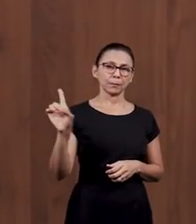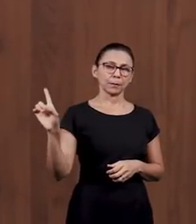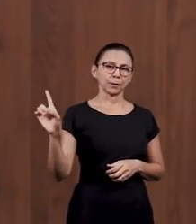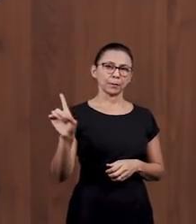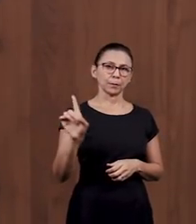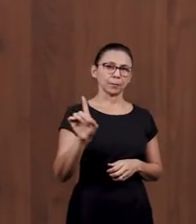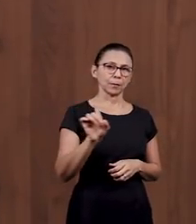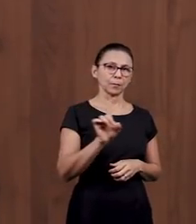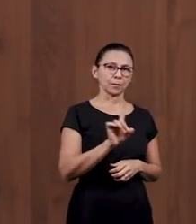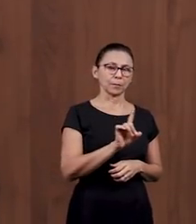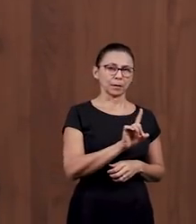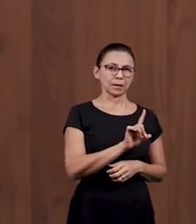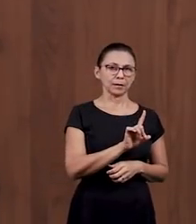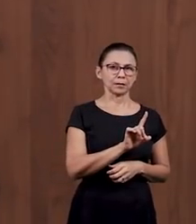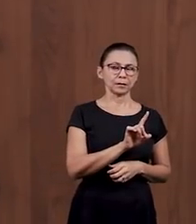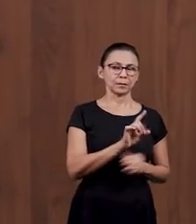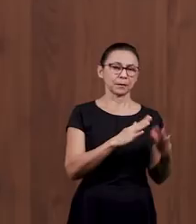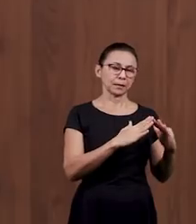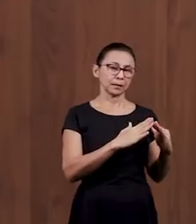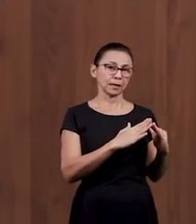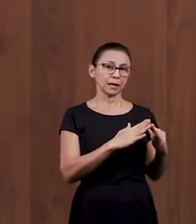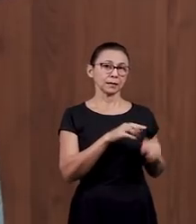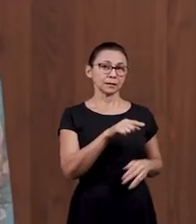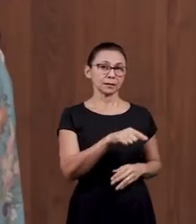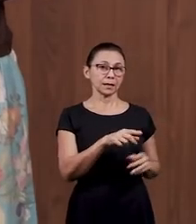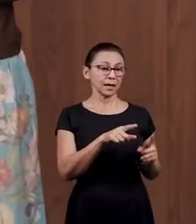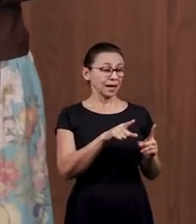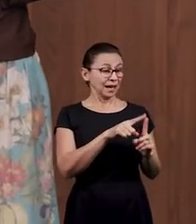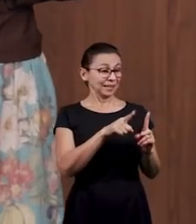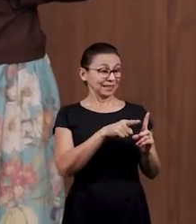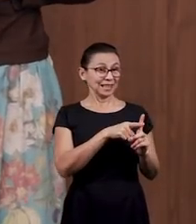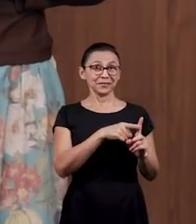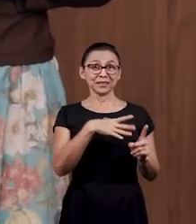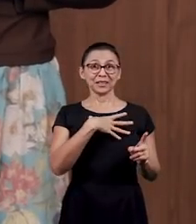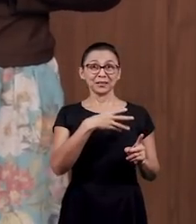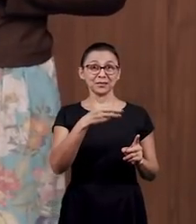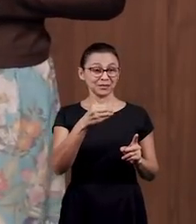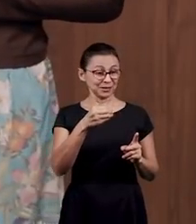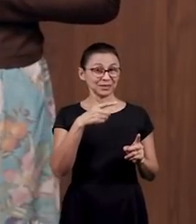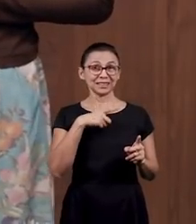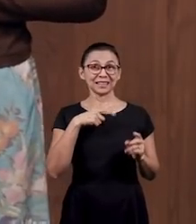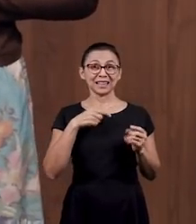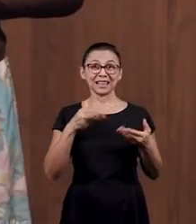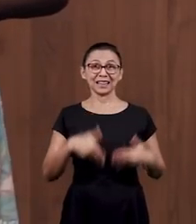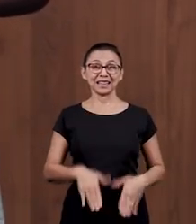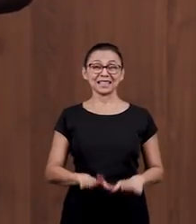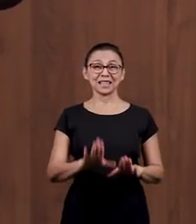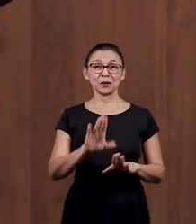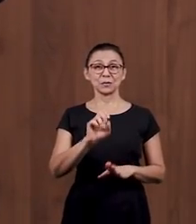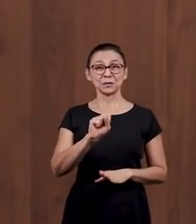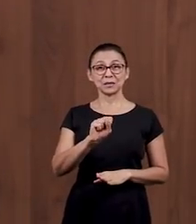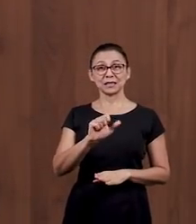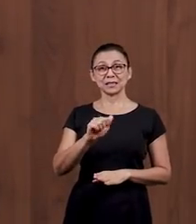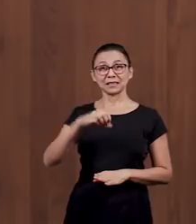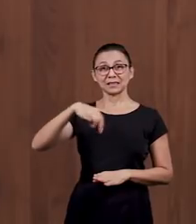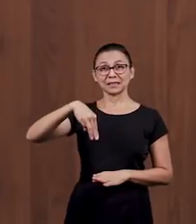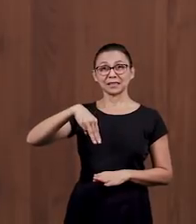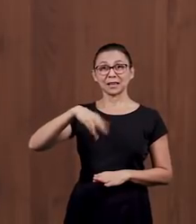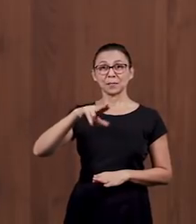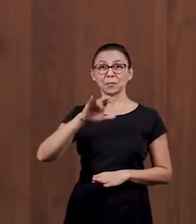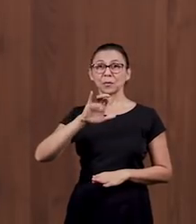Ana concebe. E Ana tem um filho, e ela coloca o nome desse filho de Samuel, porque quer